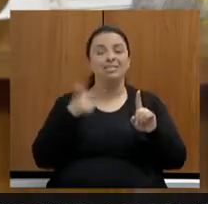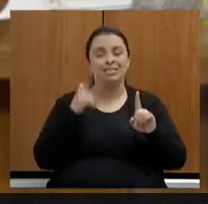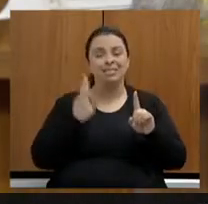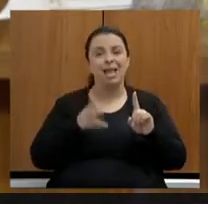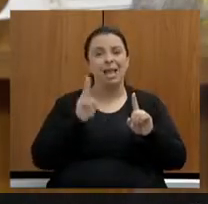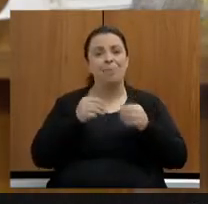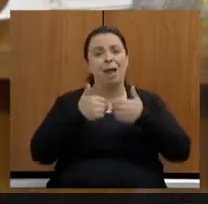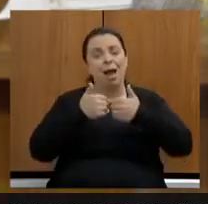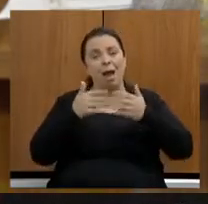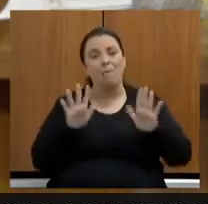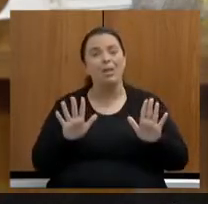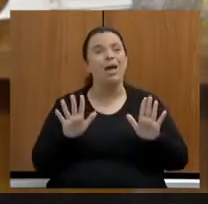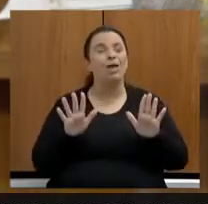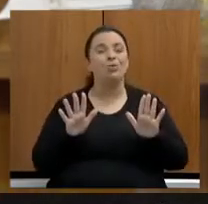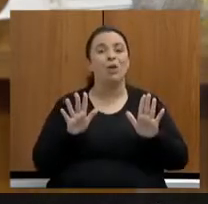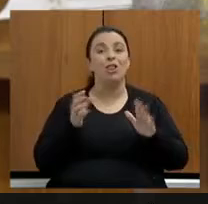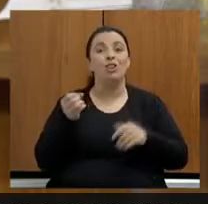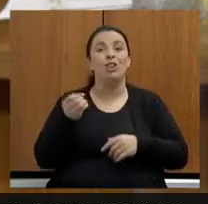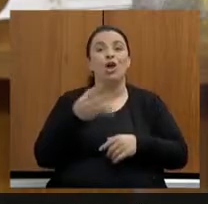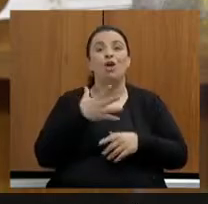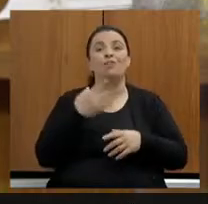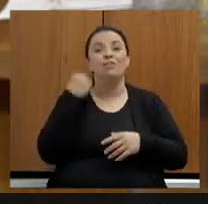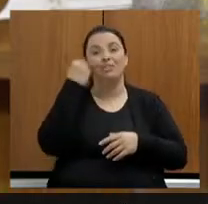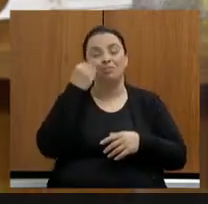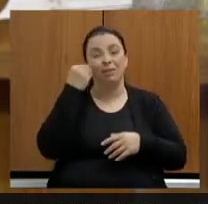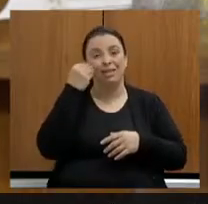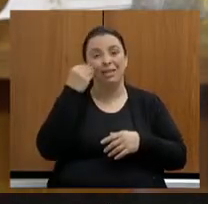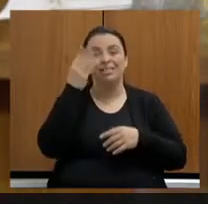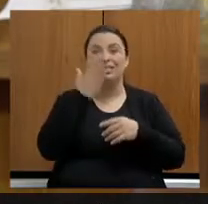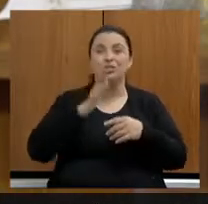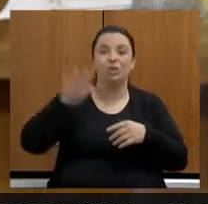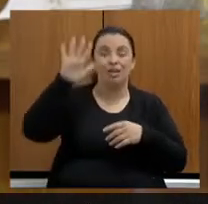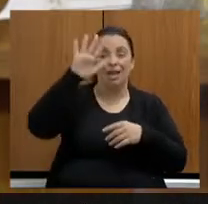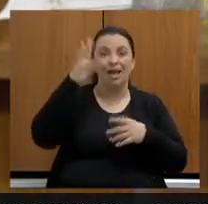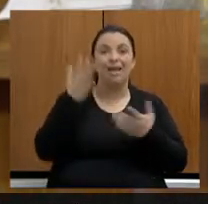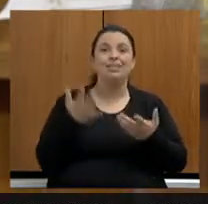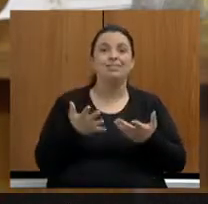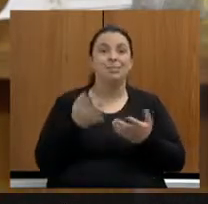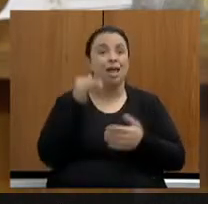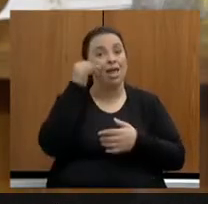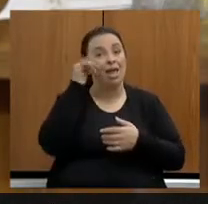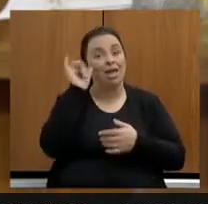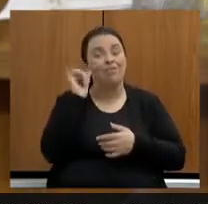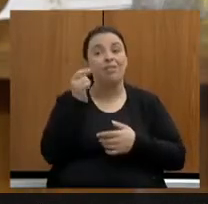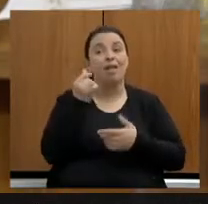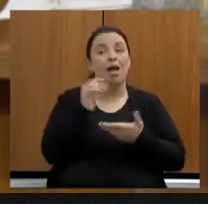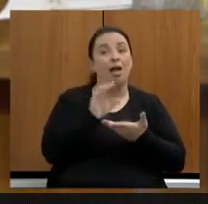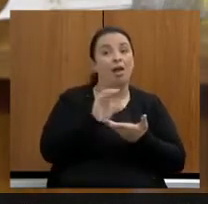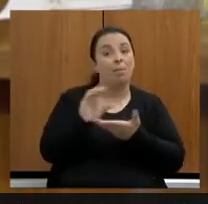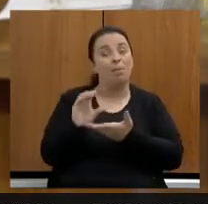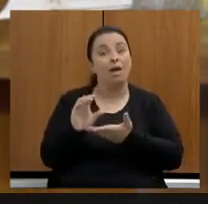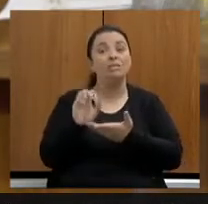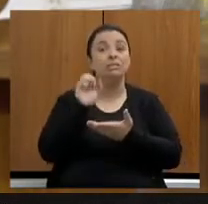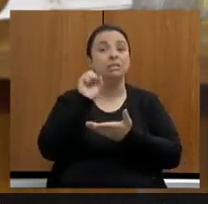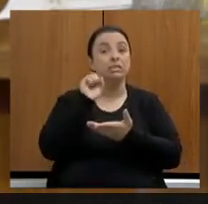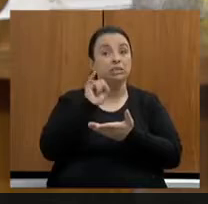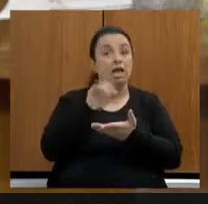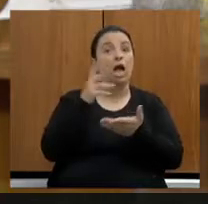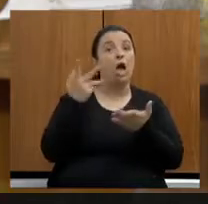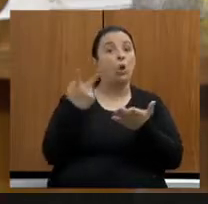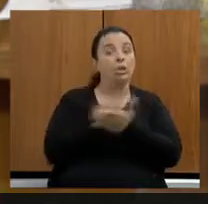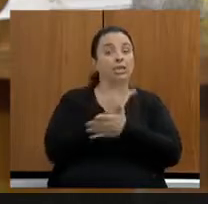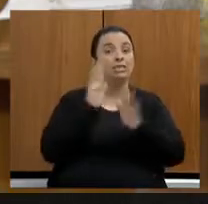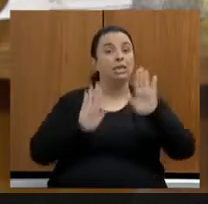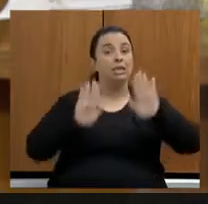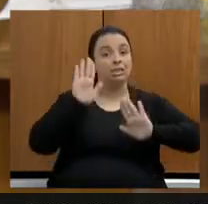tendo todo o cuidado de não realizar repasse e só assim fazê-lo quando a é a licitação